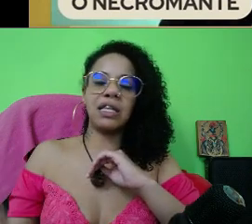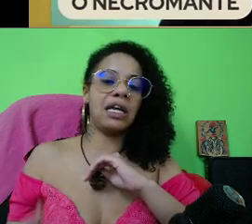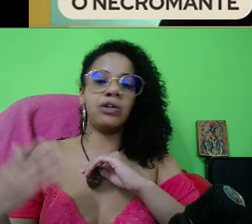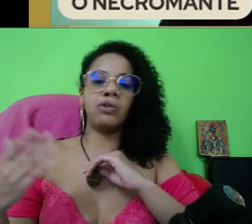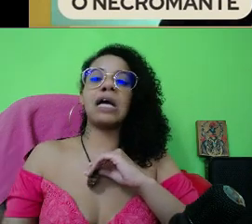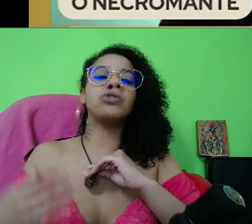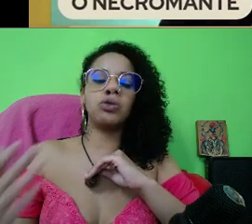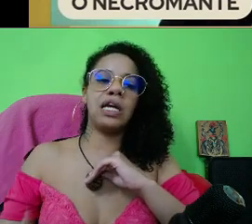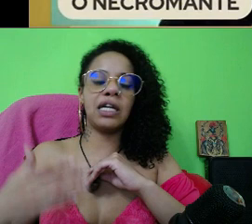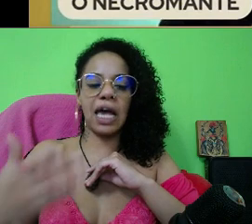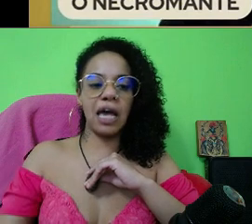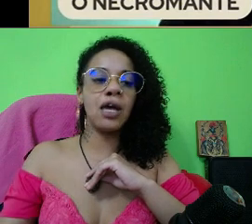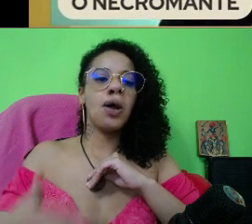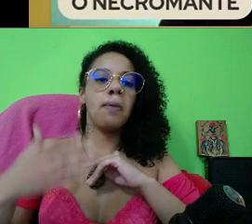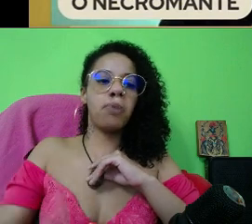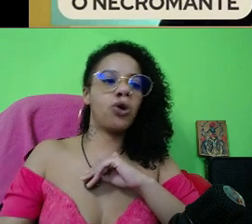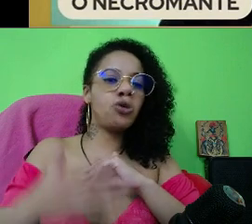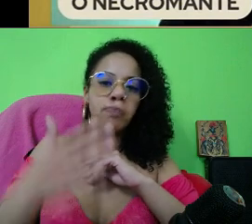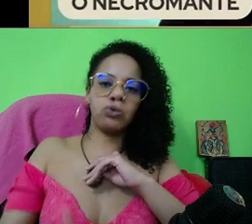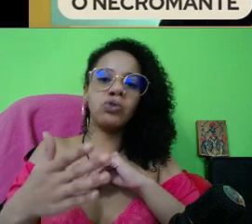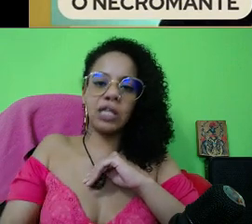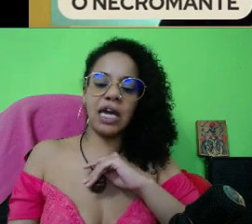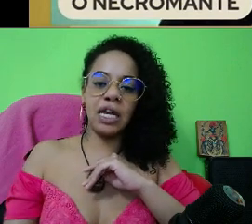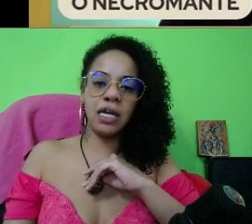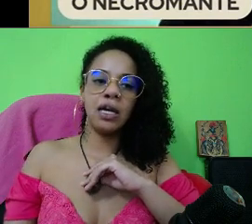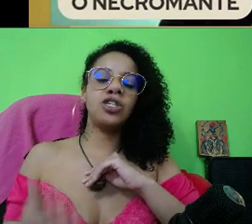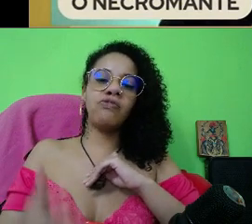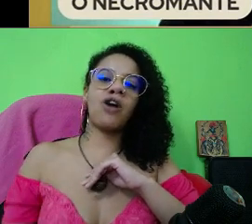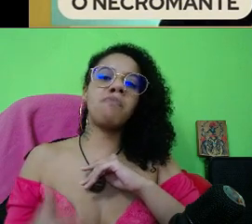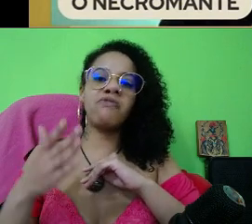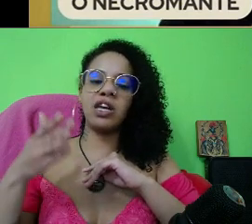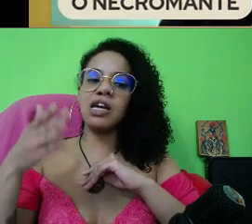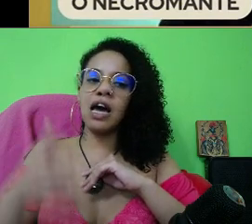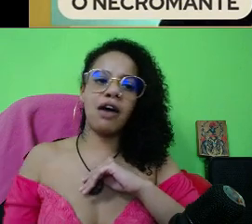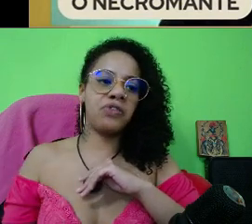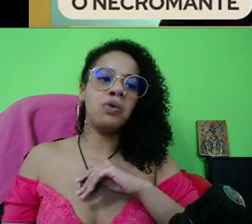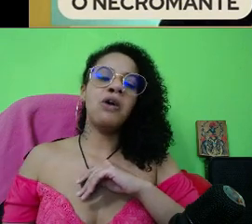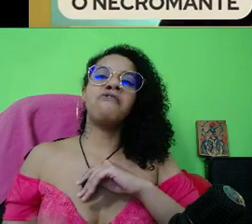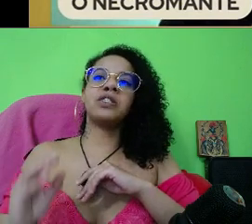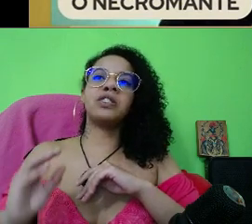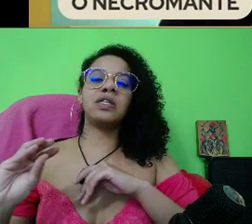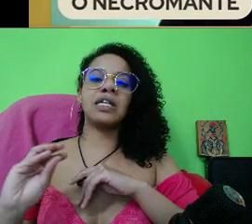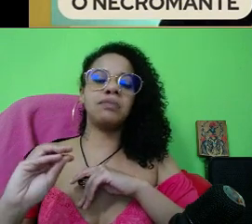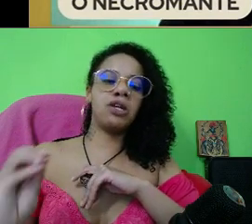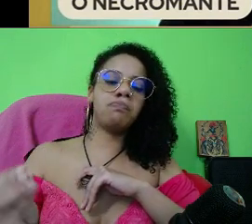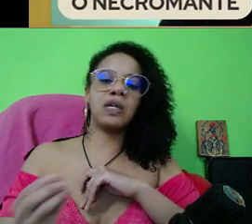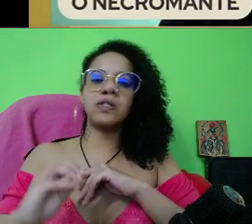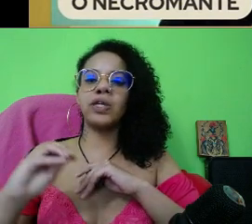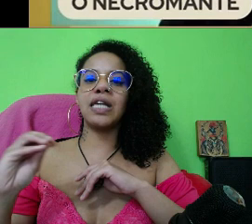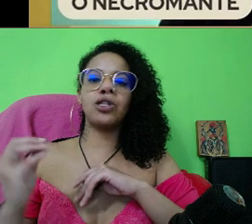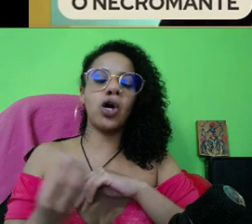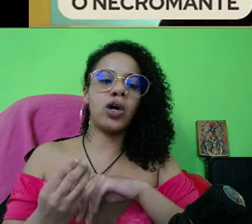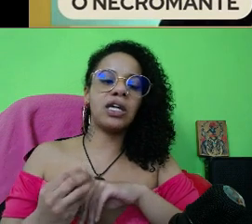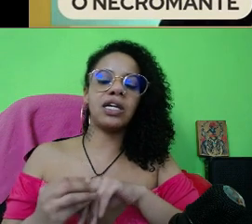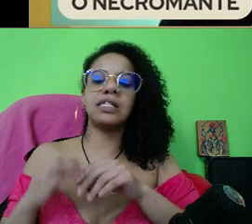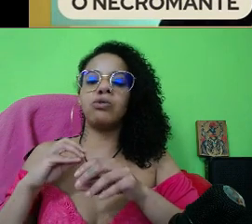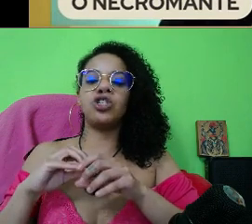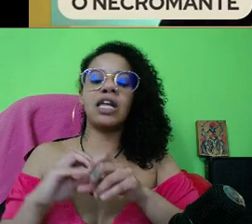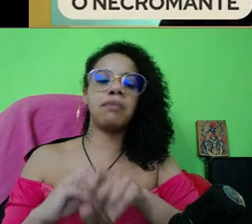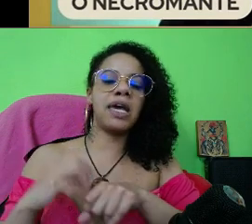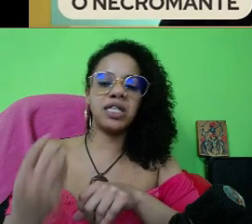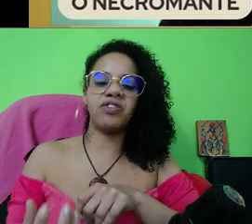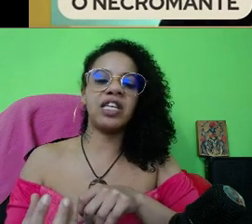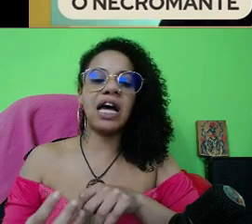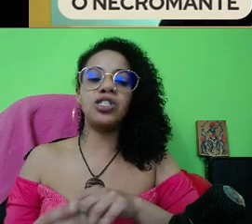cara não quer debater ele não quer construir ele quer pôr o ponto dele de forma invariável fazendo essas manipulações retóricas